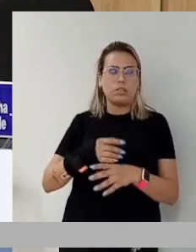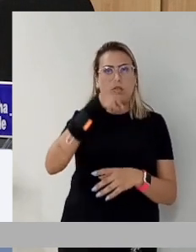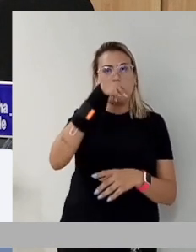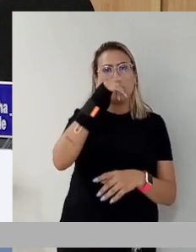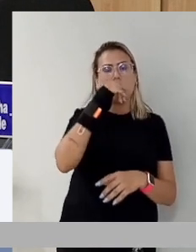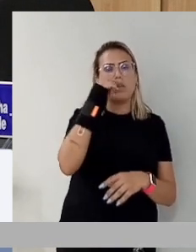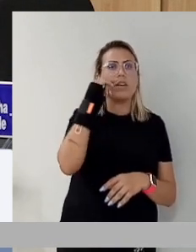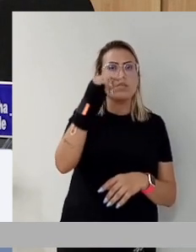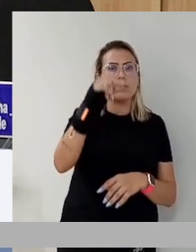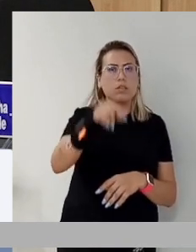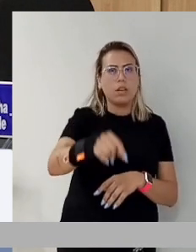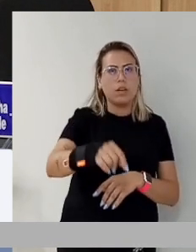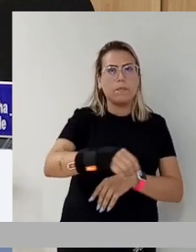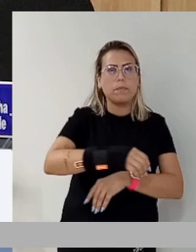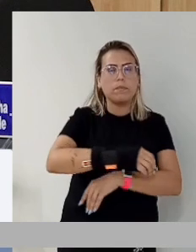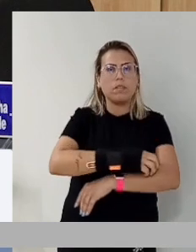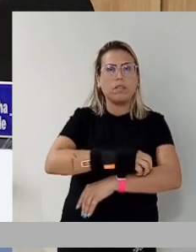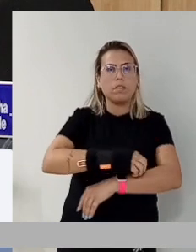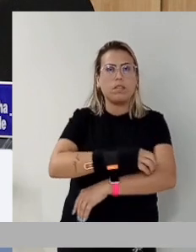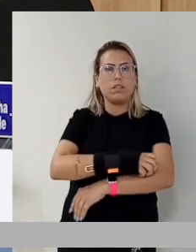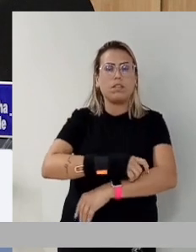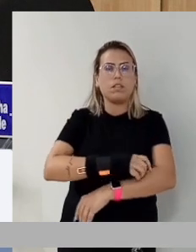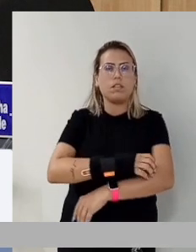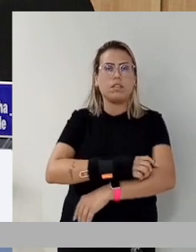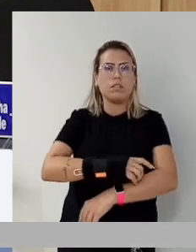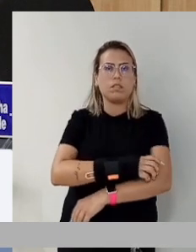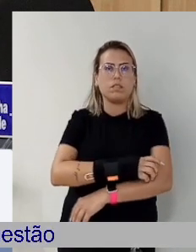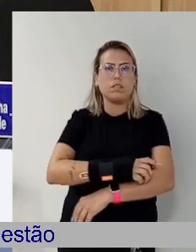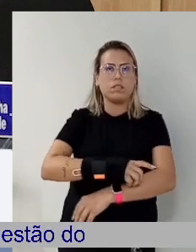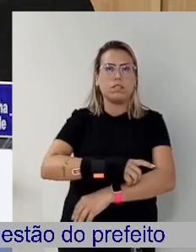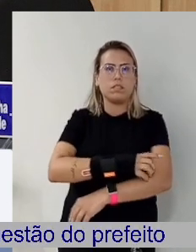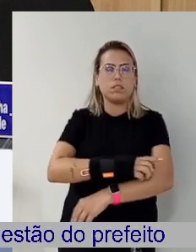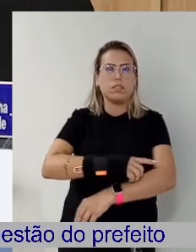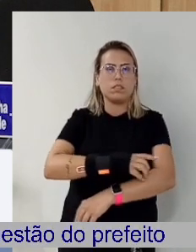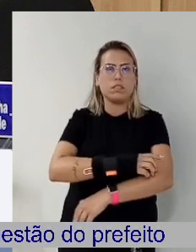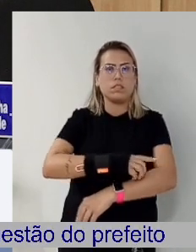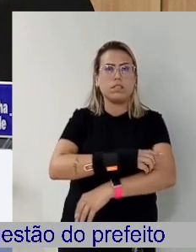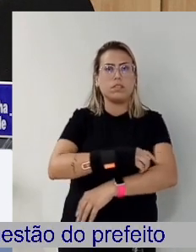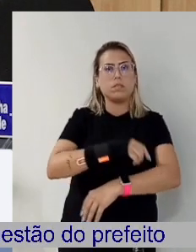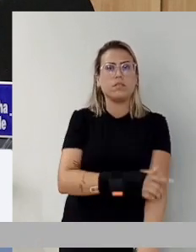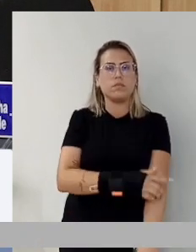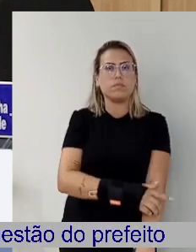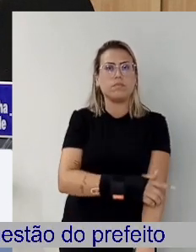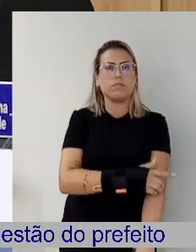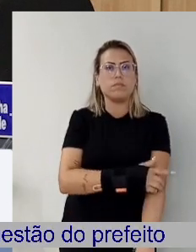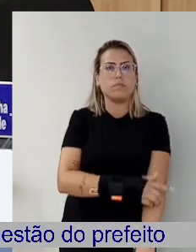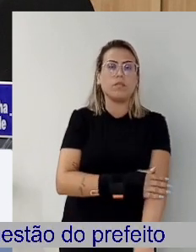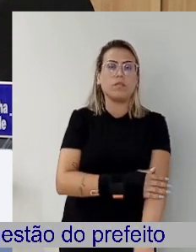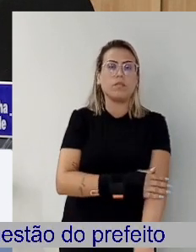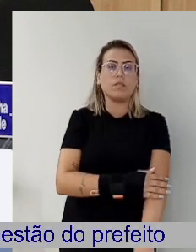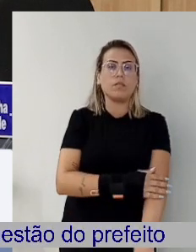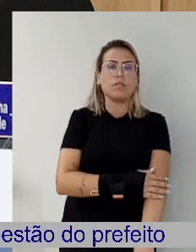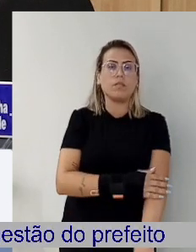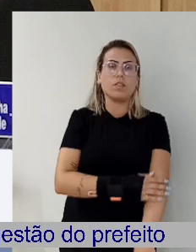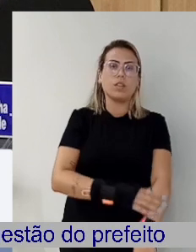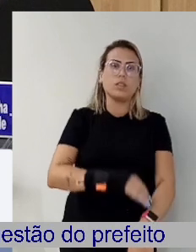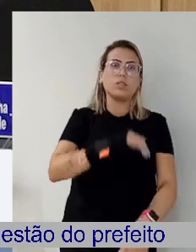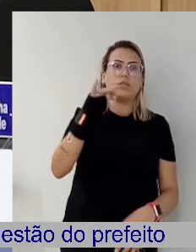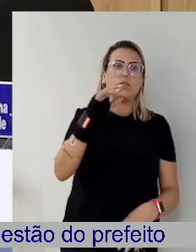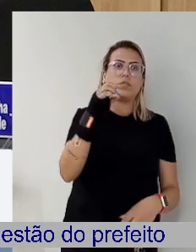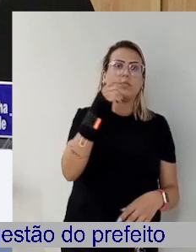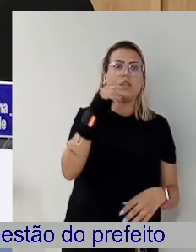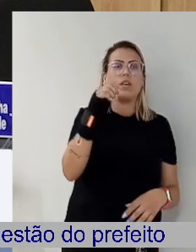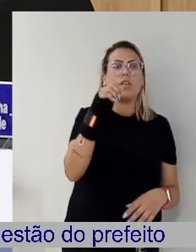dos locais mais beneficiados com calçamento pela gestão do prefeito ros no primeiro mandato de João Artur e agora rio